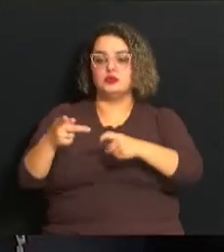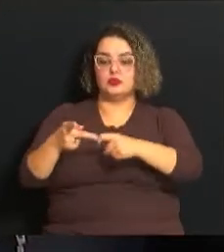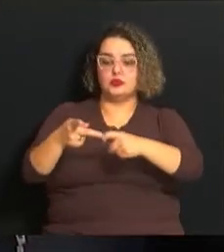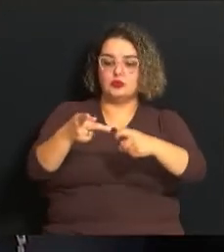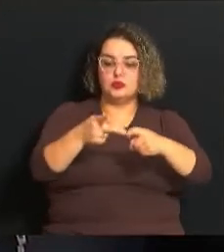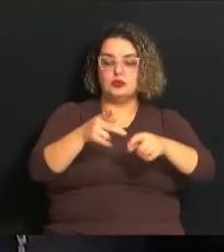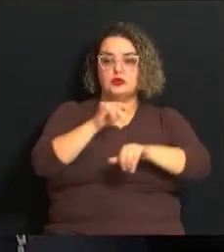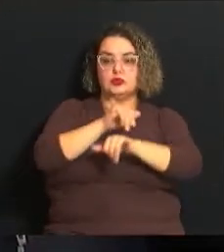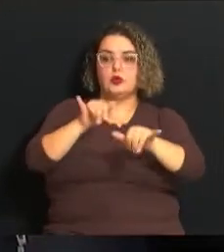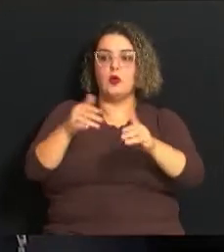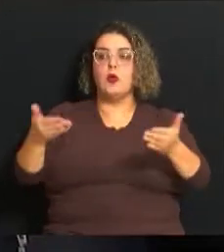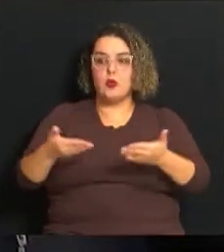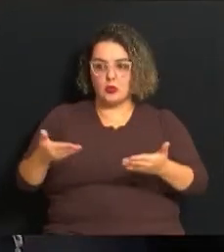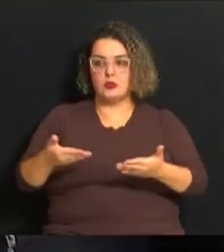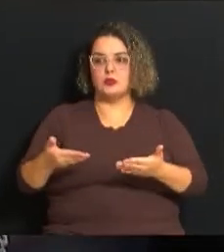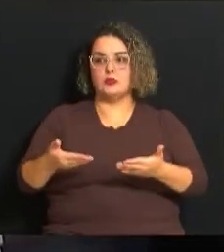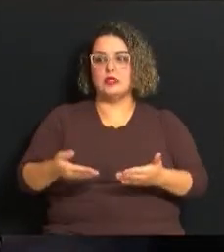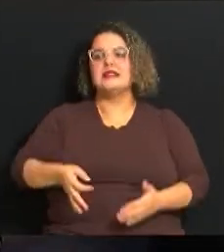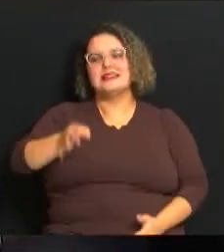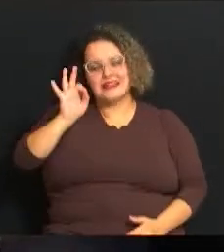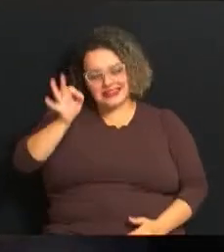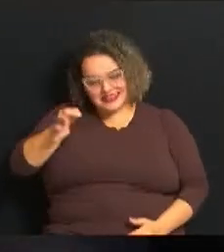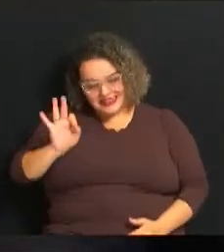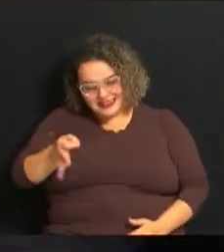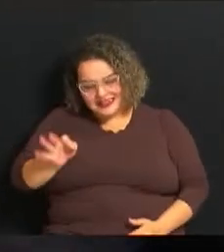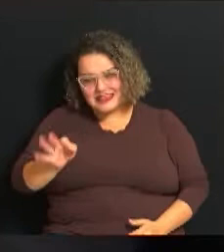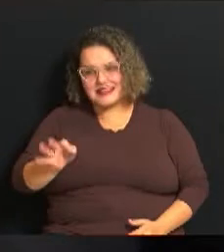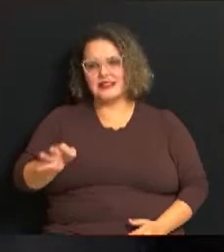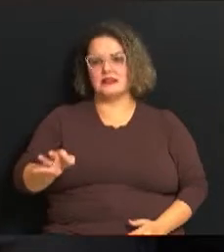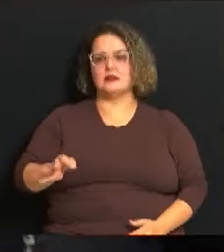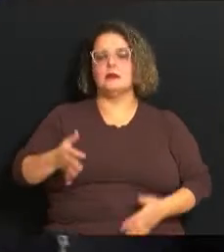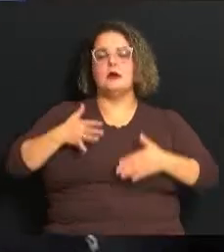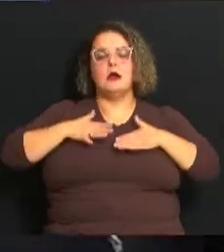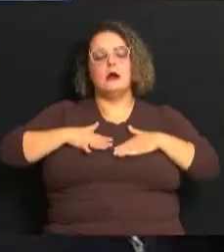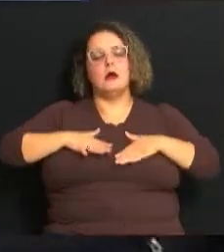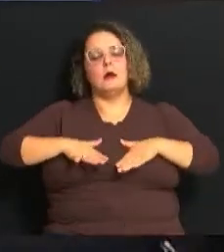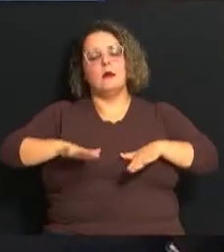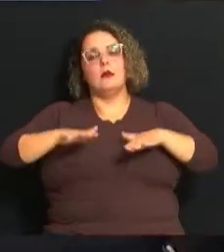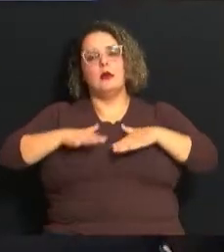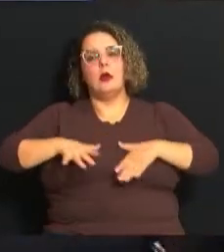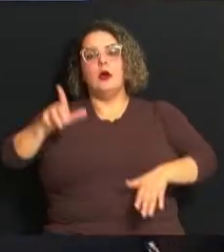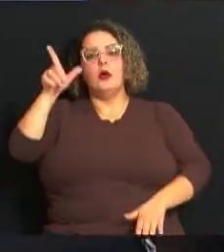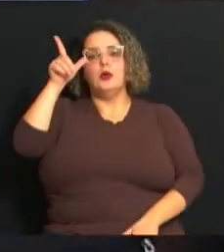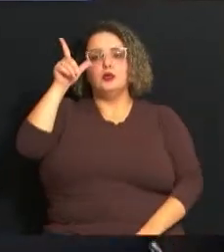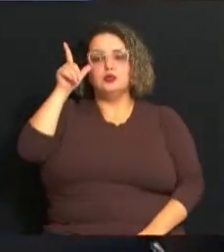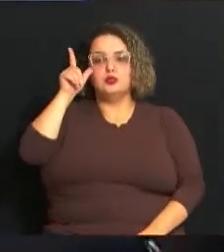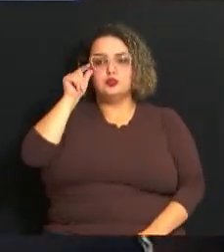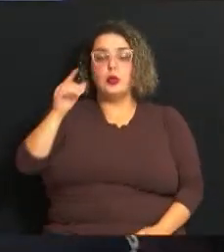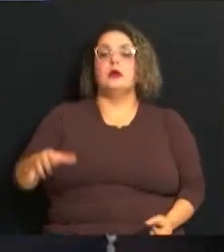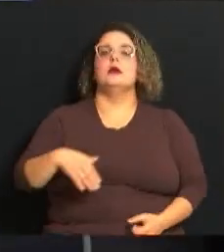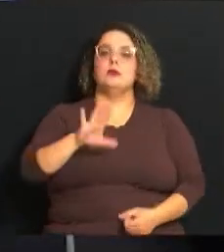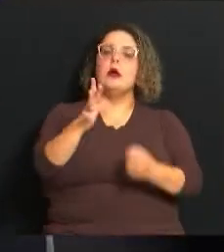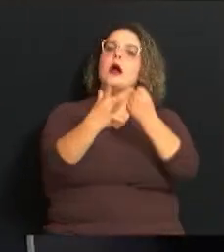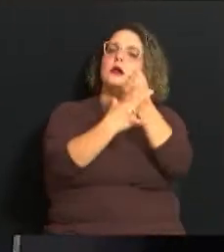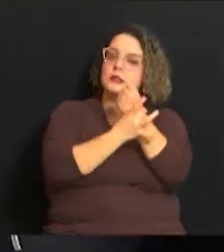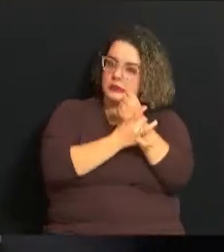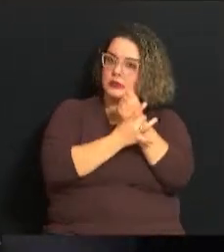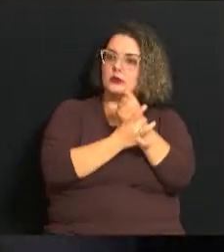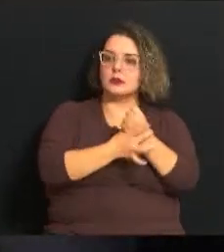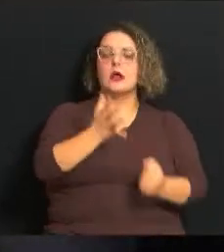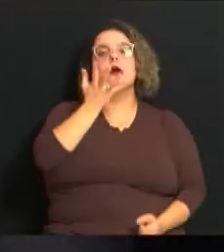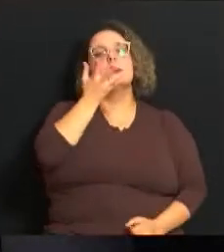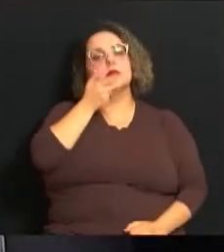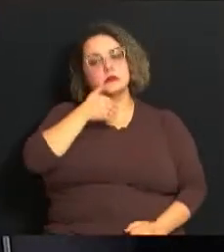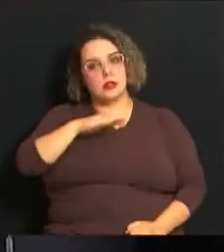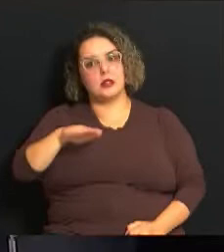aqui hoje, vai dar, sem dúvida, um alento, vai dar, sem dúvida, uma situação de maior segurança às crianças que estão